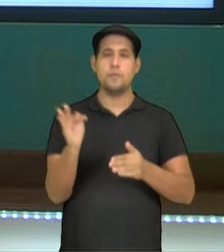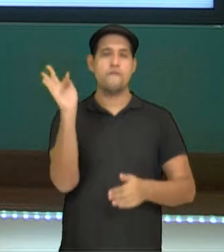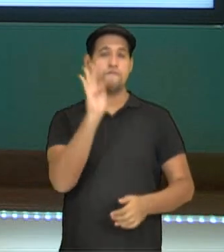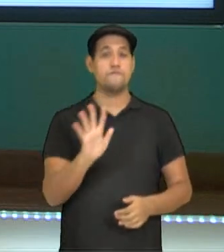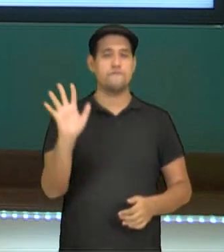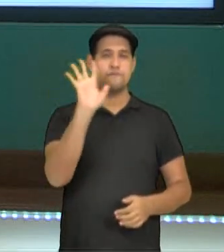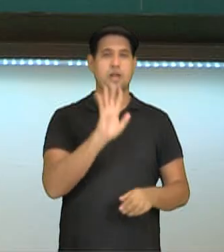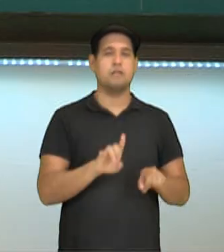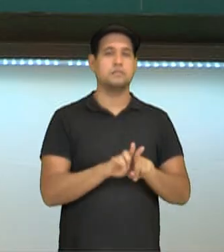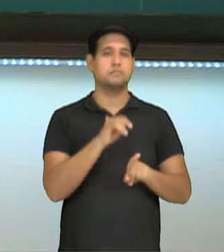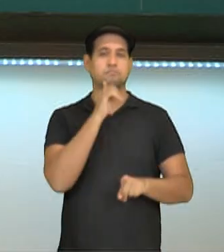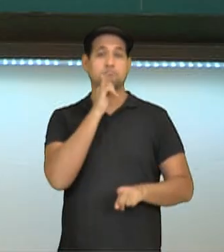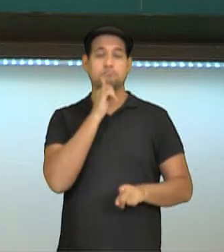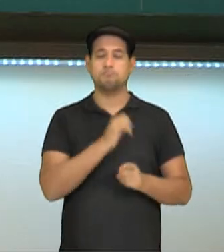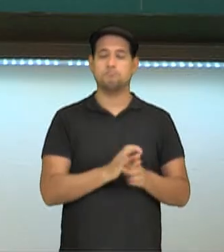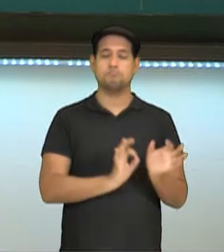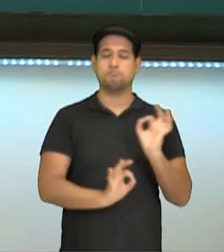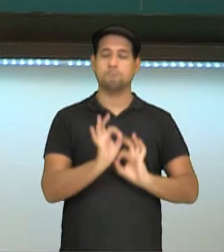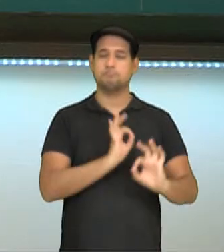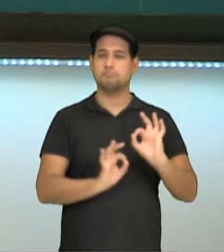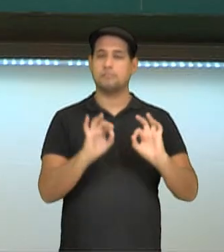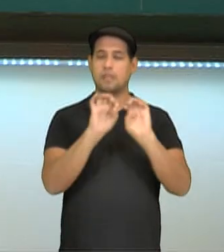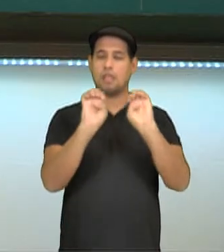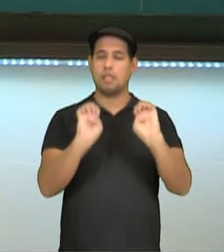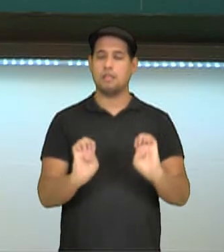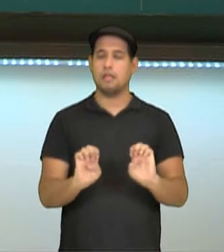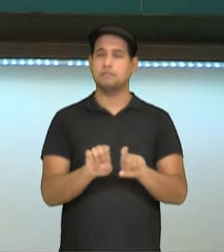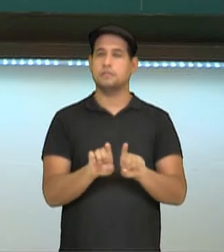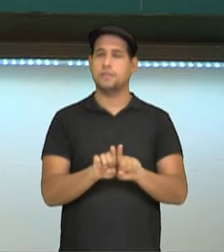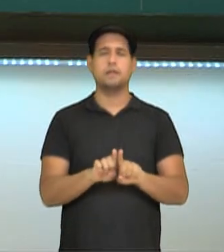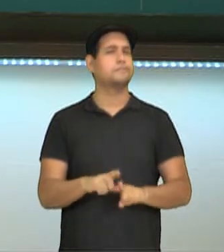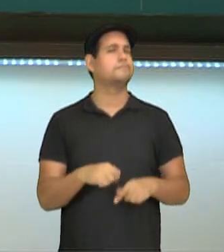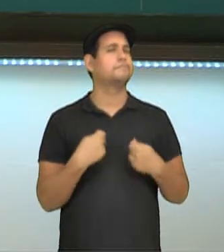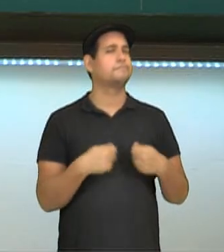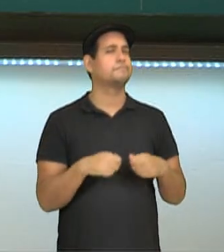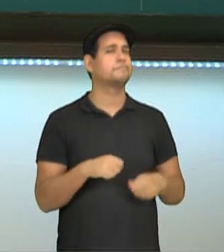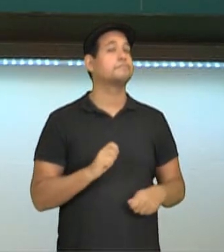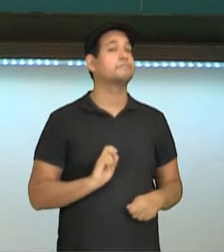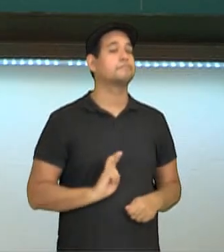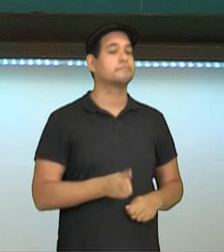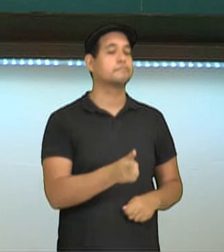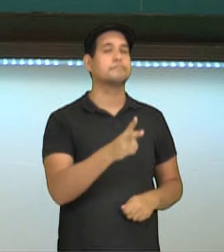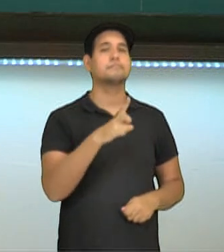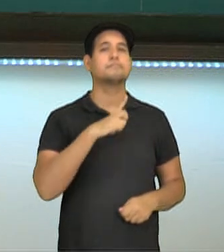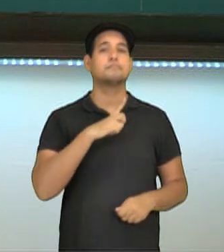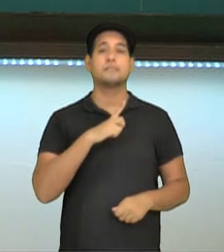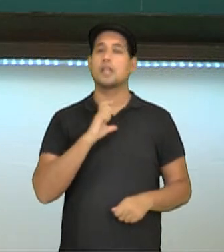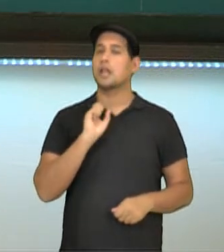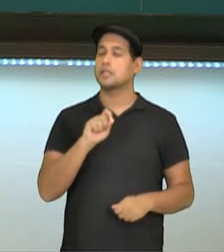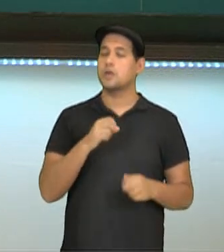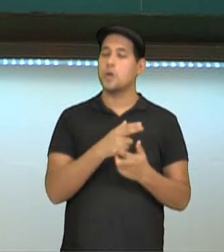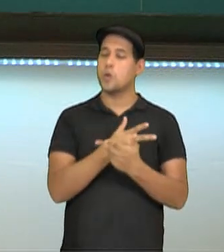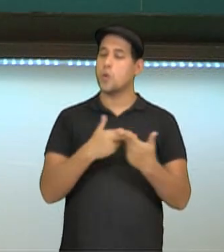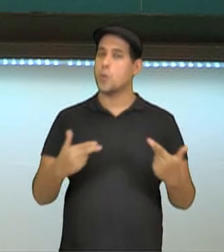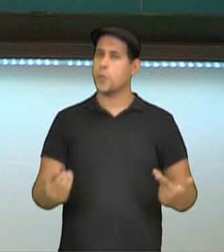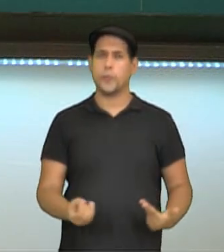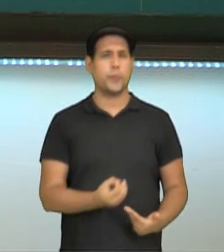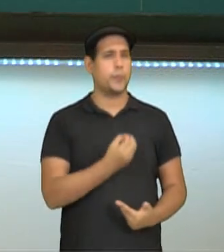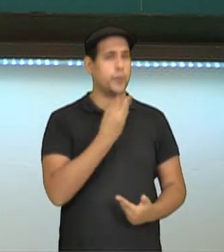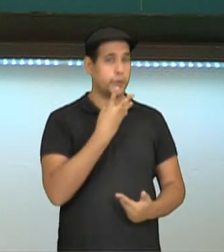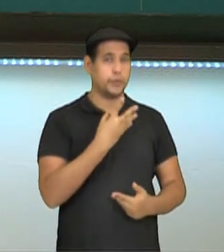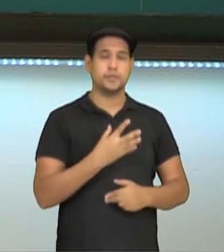federações, então, quando é algo organizado, estruturado, tende sempre a ter frutos